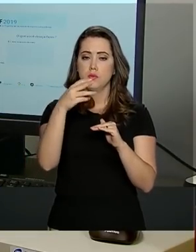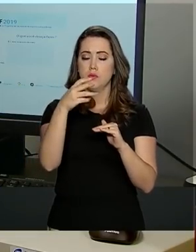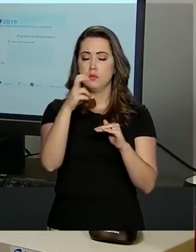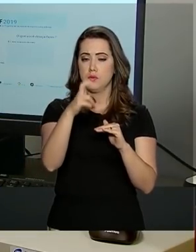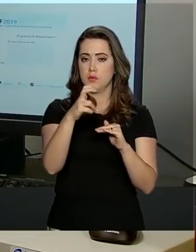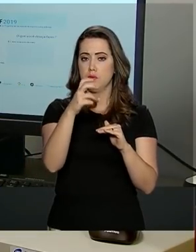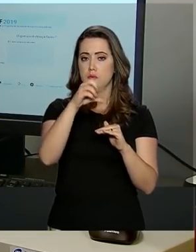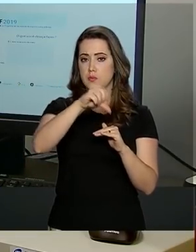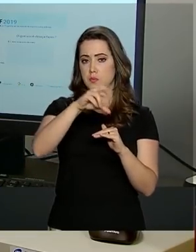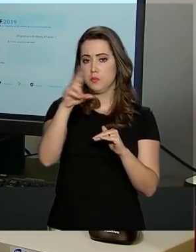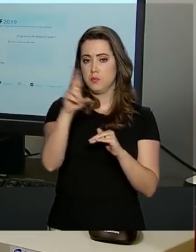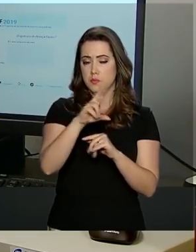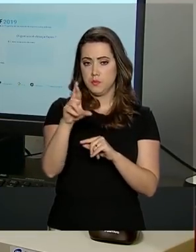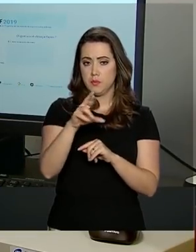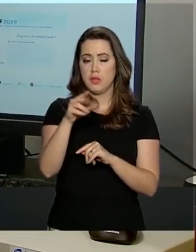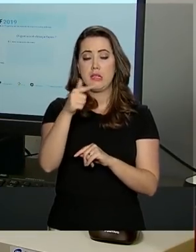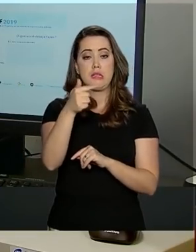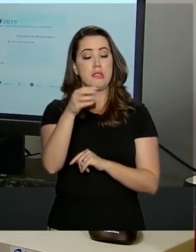R$